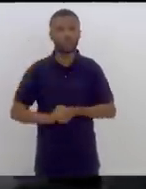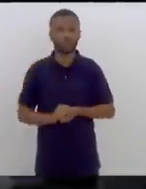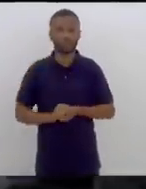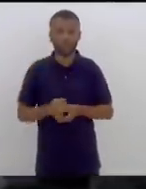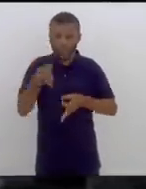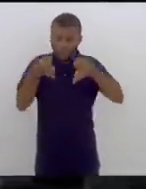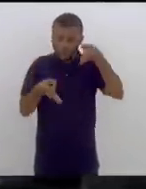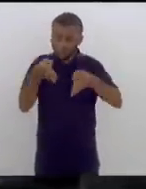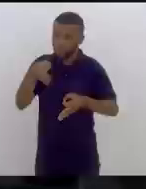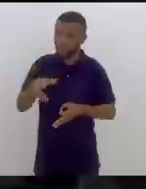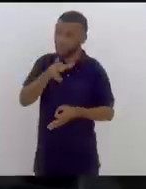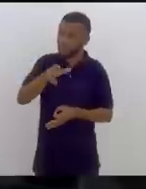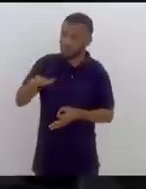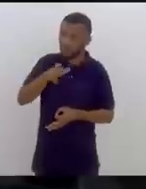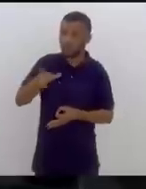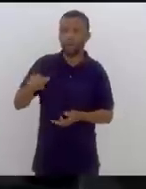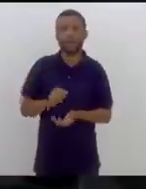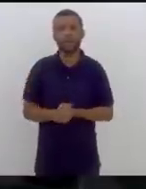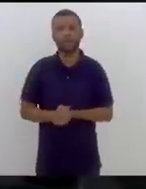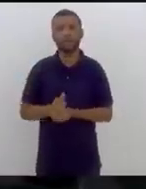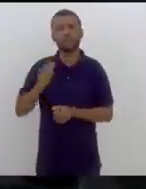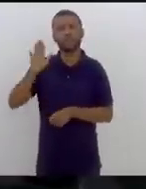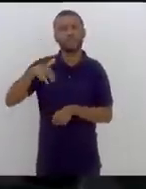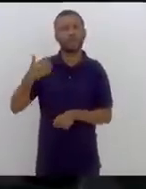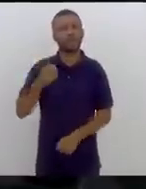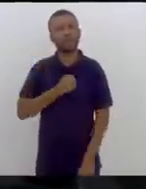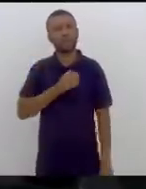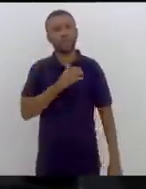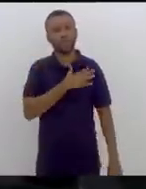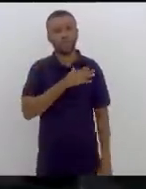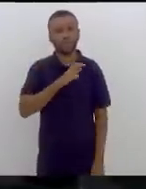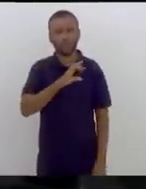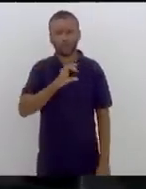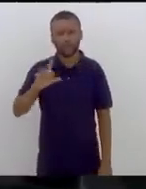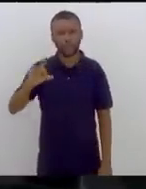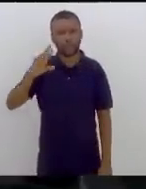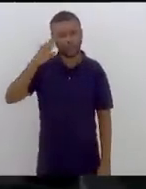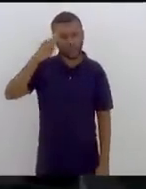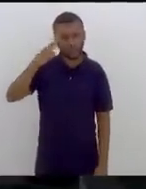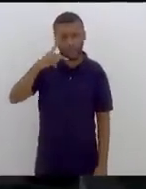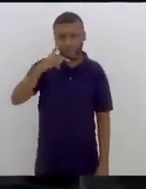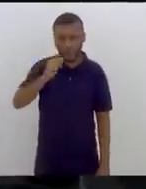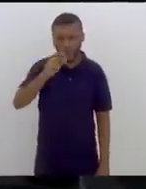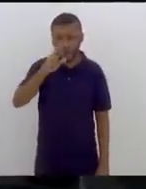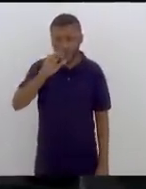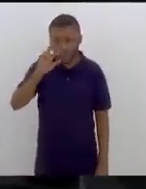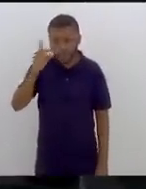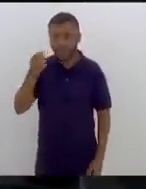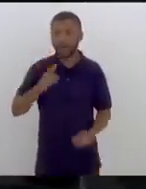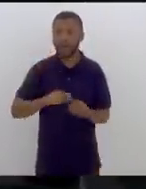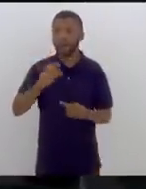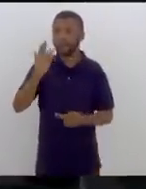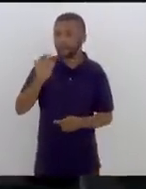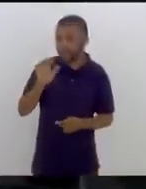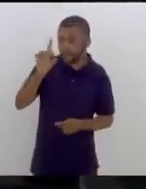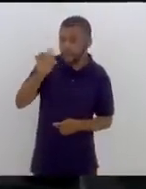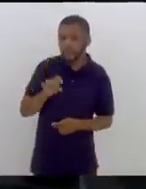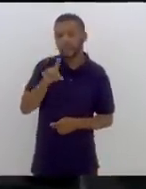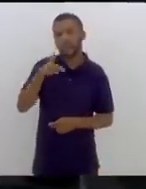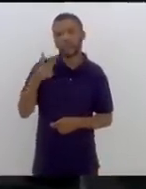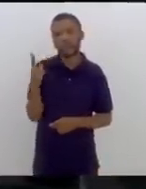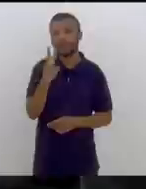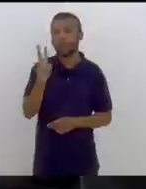é justo chama o Coronel agradeceu Coronel capitão parrini capitão Fernandes Eles foram